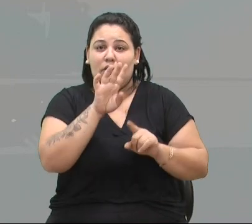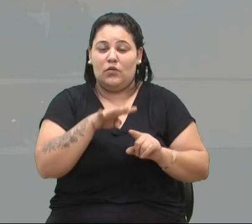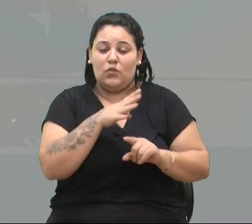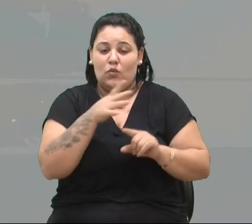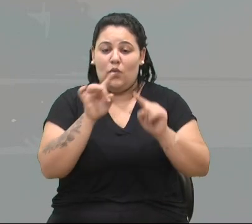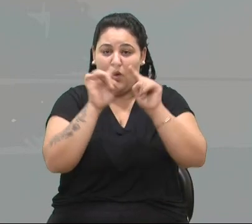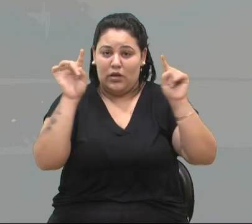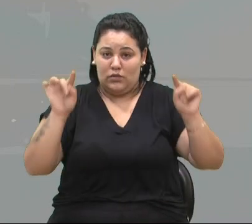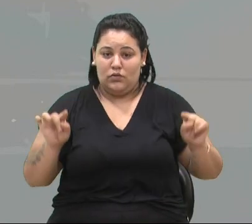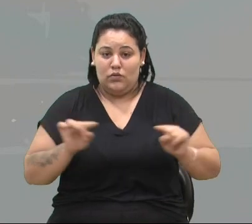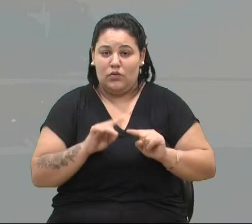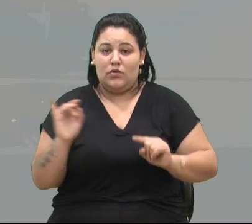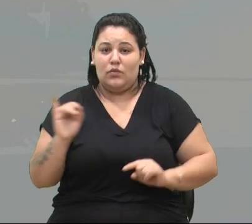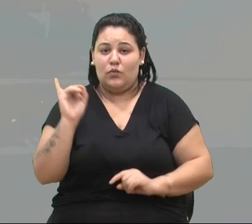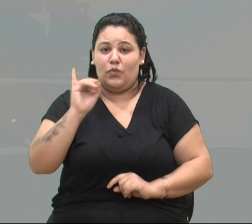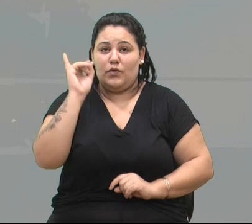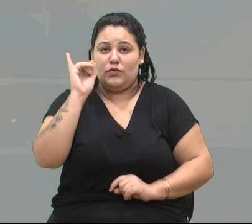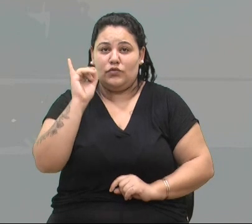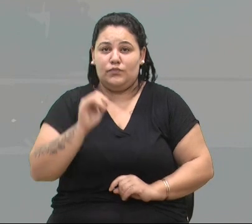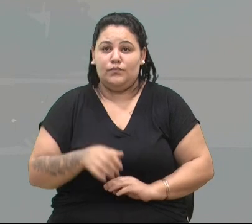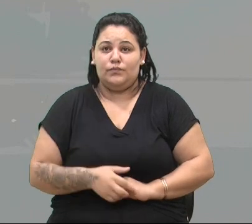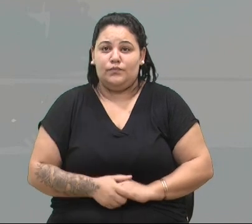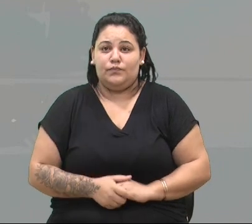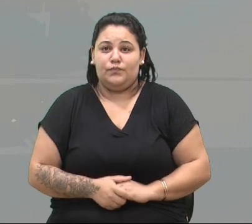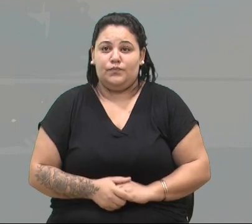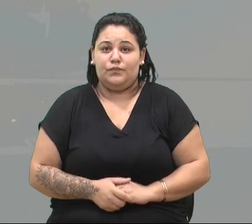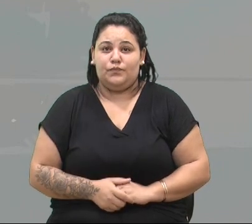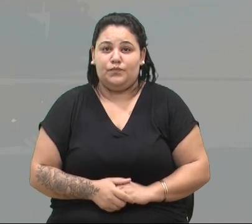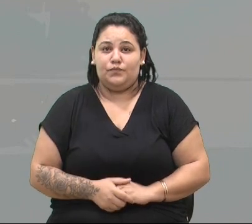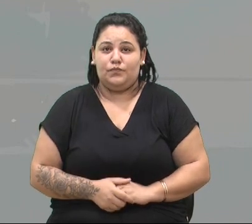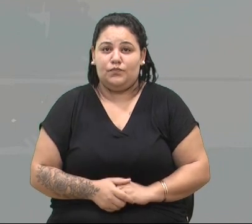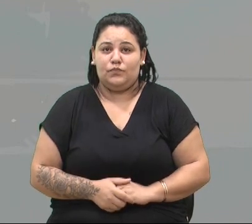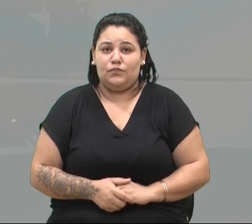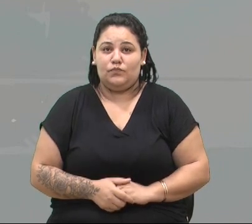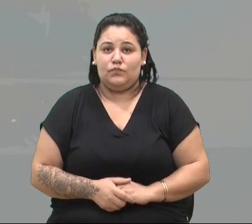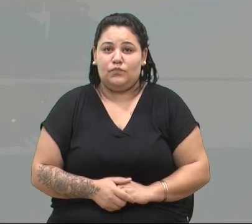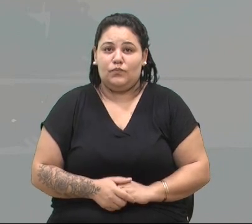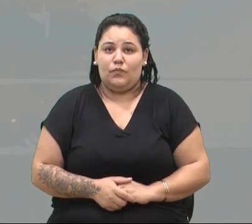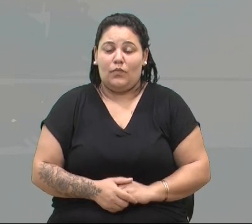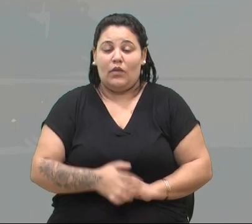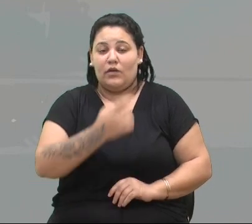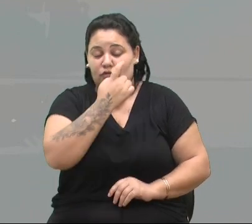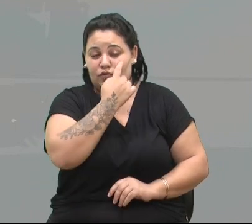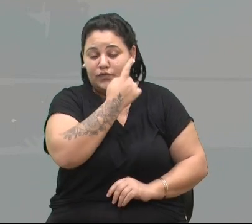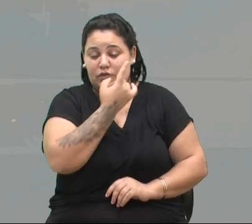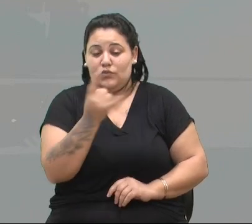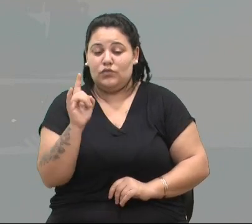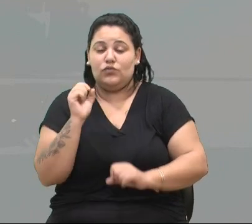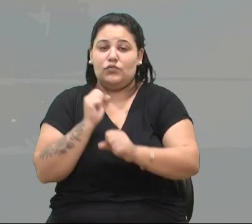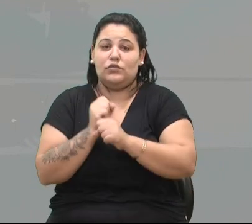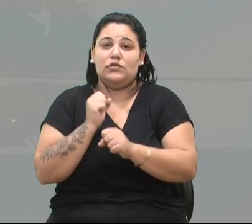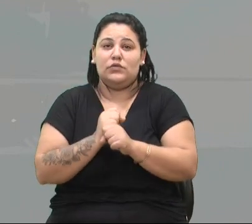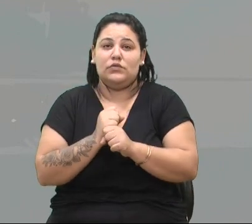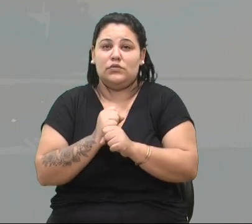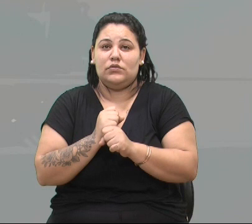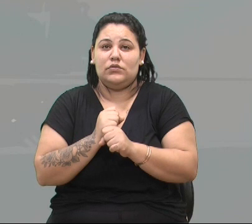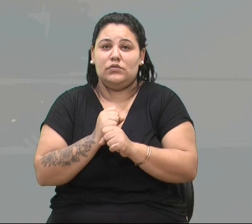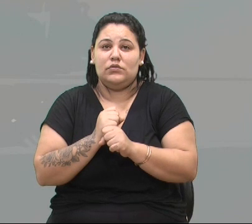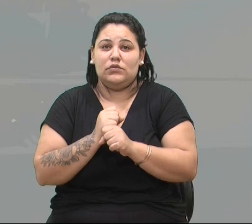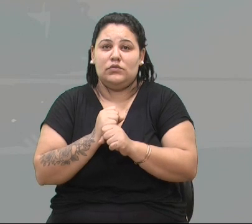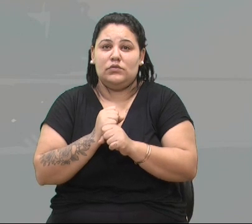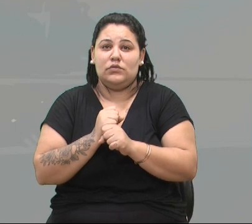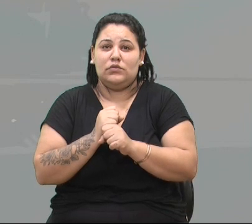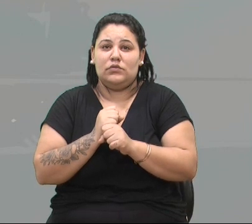que é importante aqui. A gente pode observar aí ao longo dos últimos anos